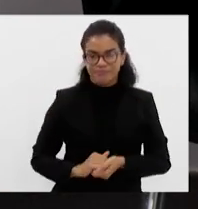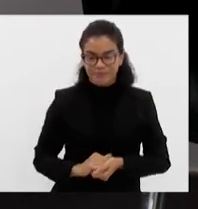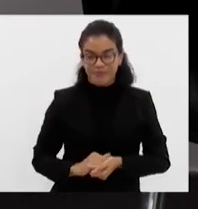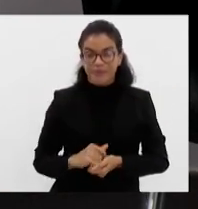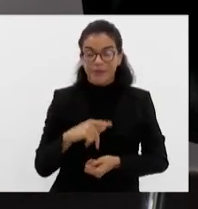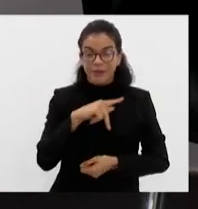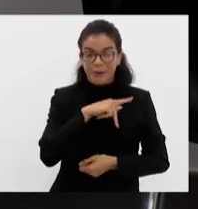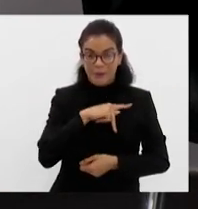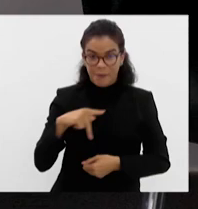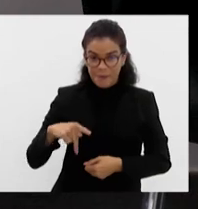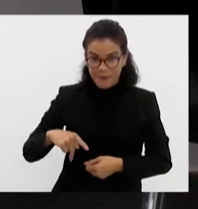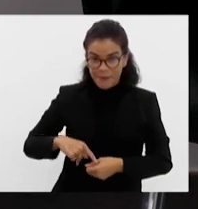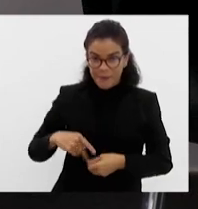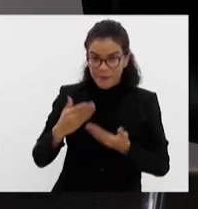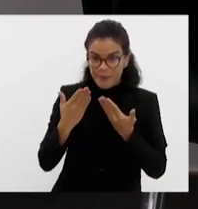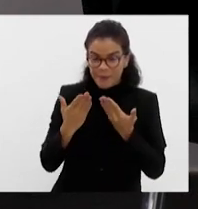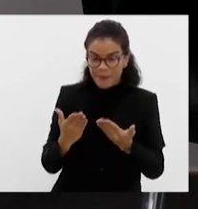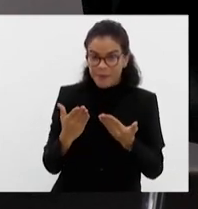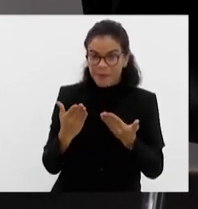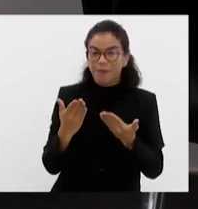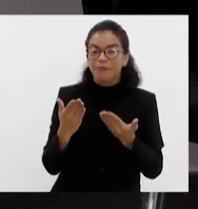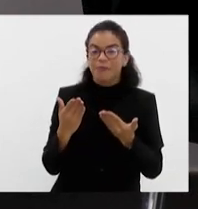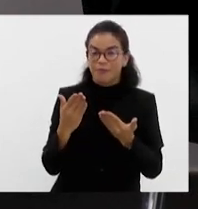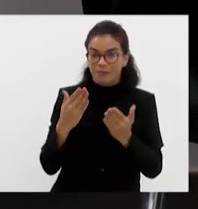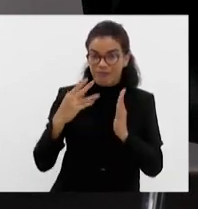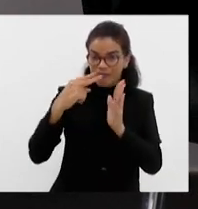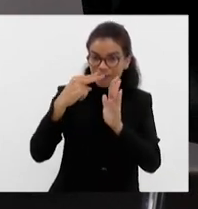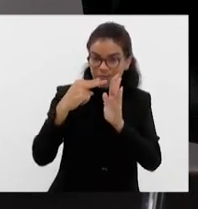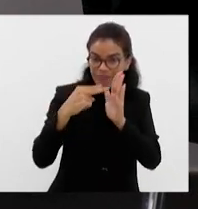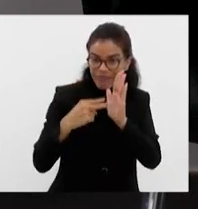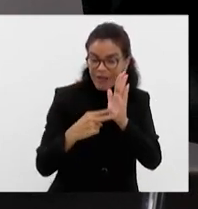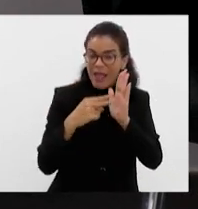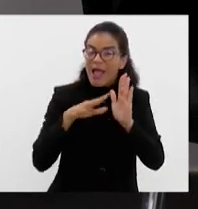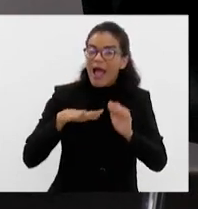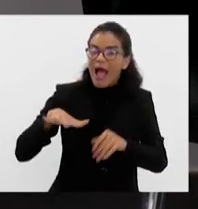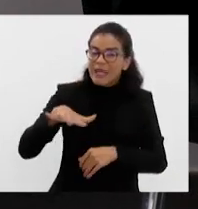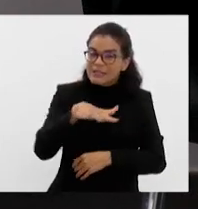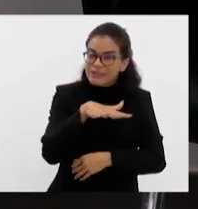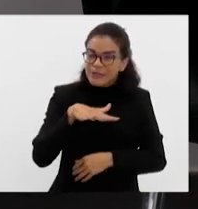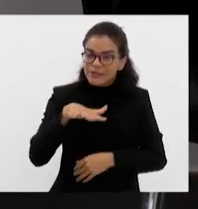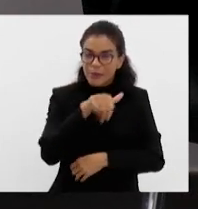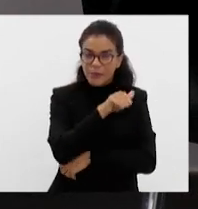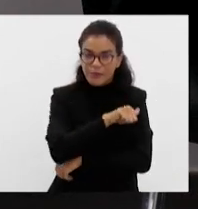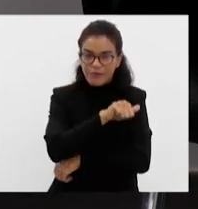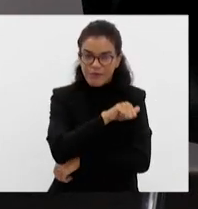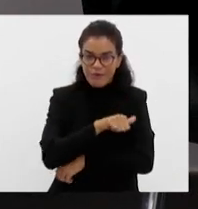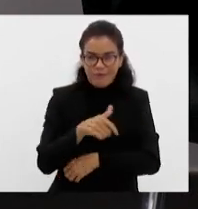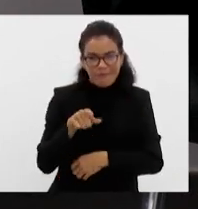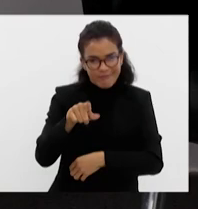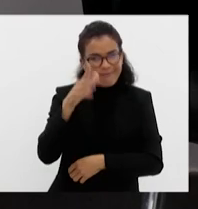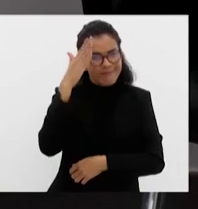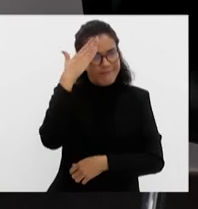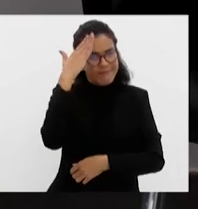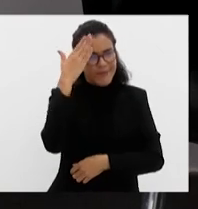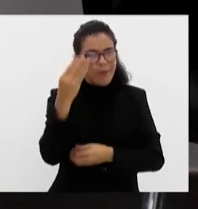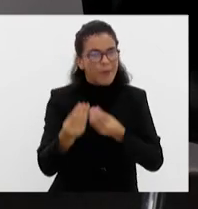Presidente, se o senhor olhar a situação do Estado do Rio de Janeiro hoje, o senhor sabe disso,